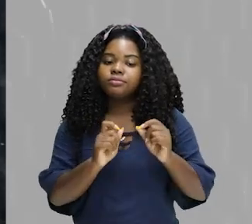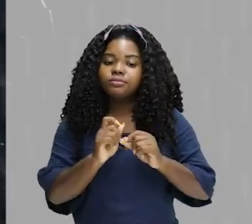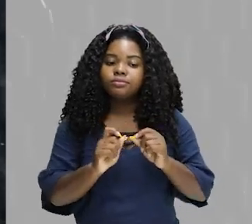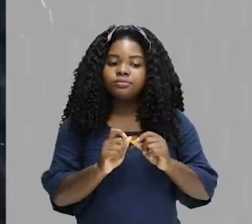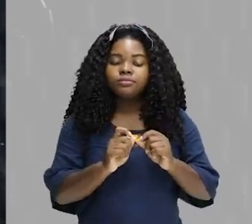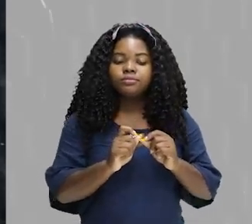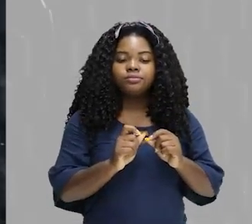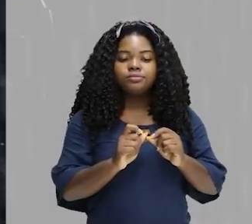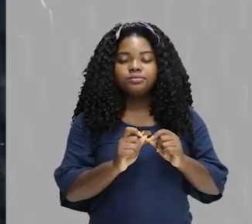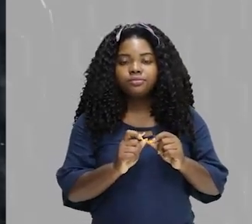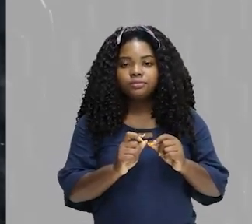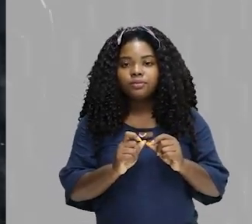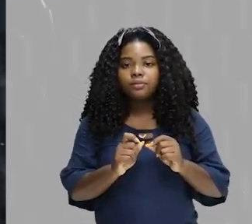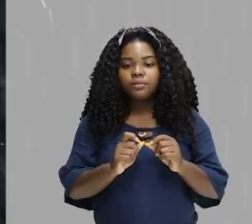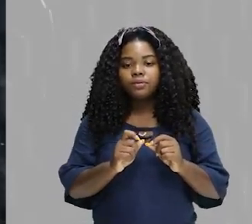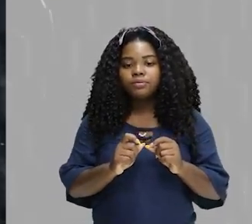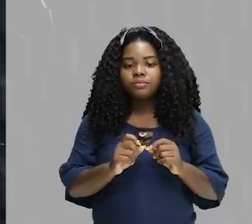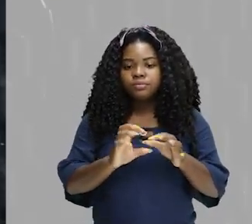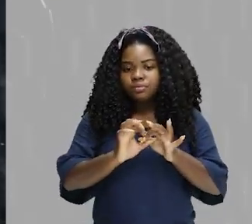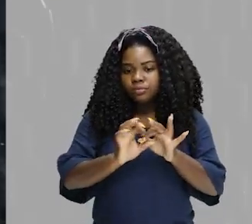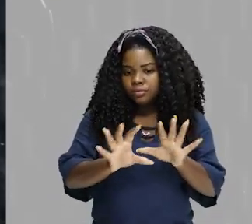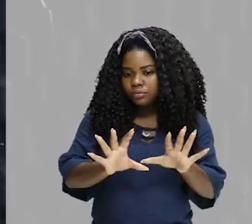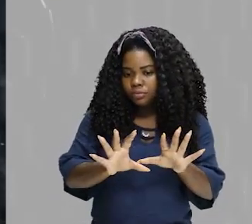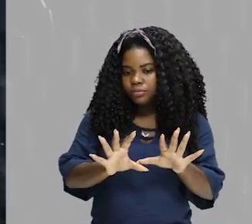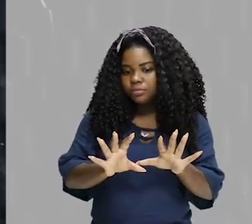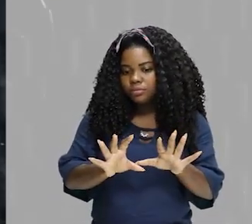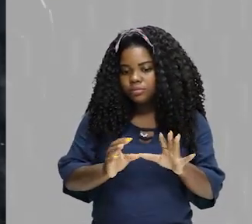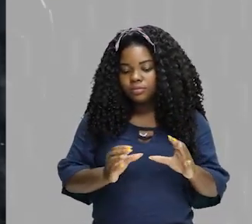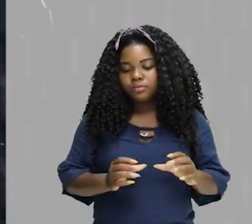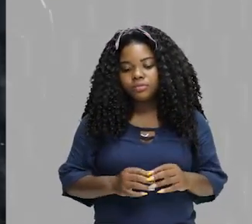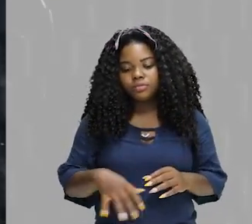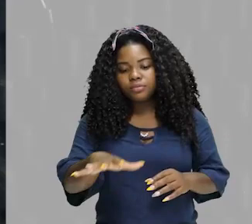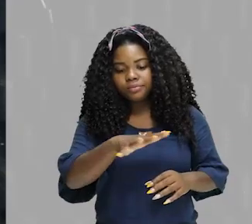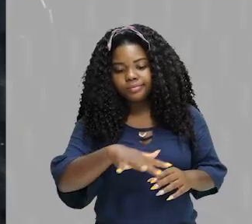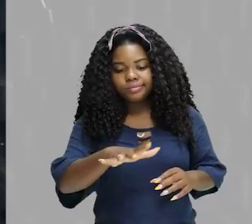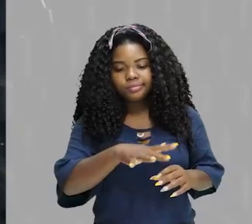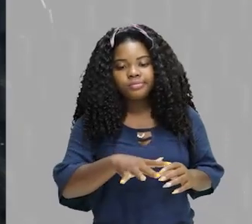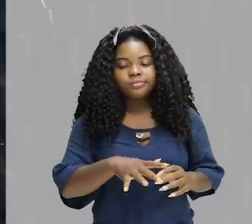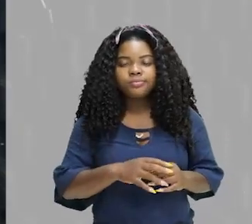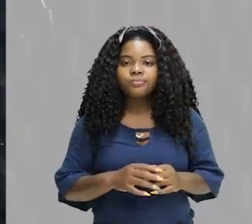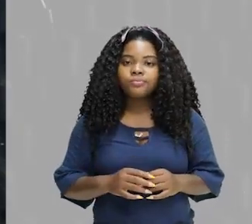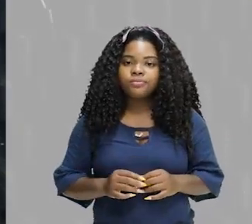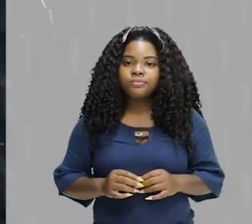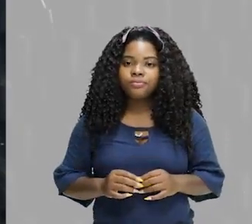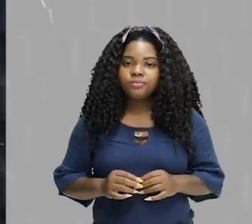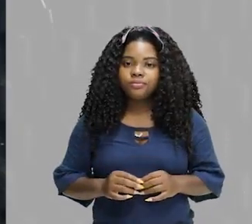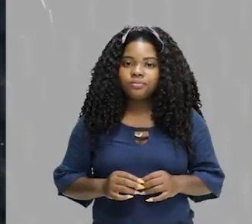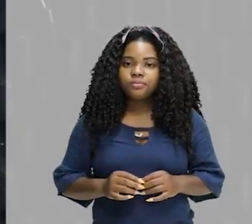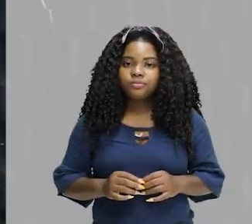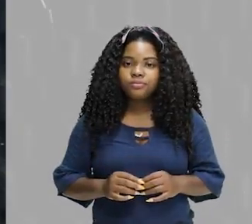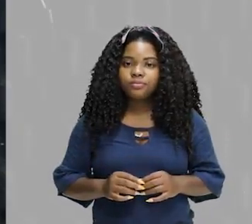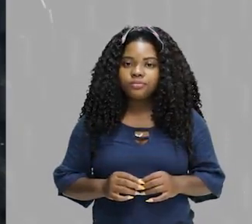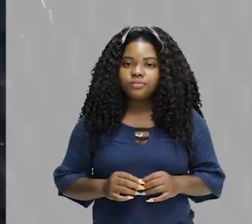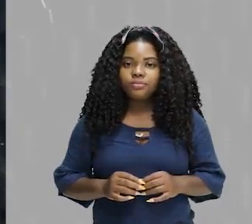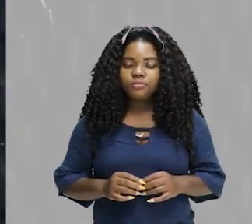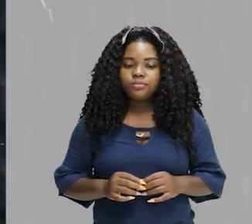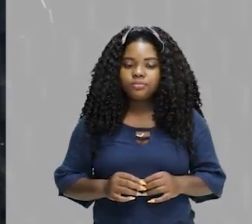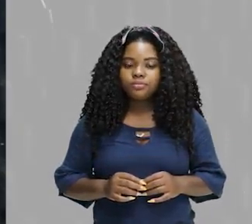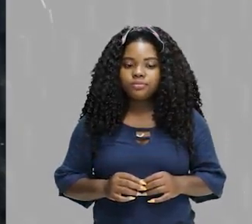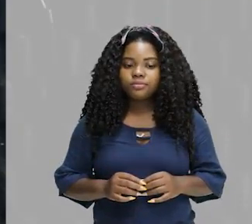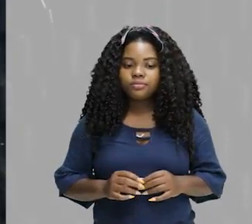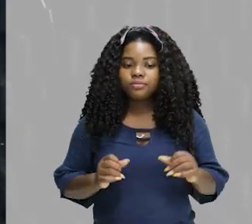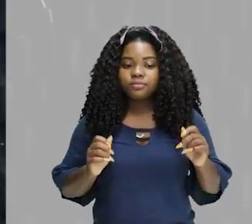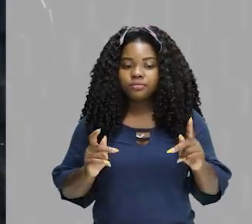maior sucesso na distribuição, na colonização do ambiente terrestre por esses organismos, no caso são as